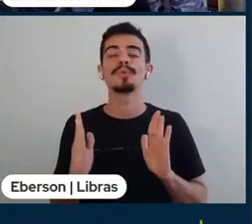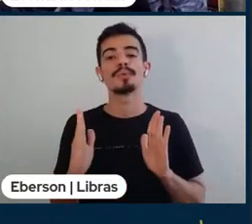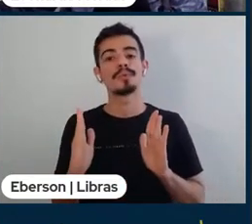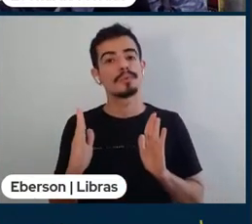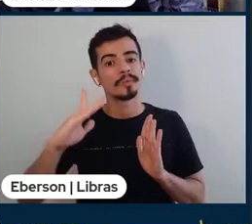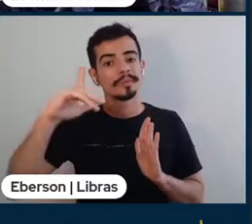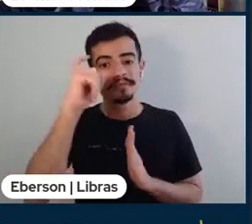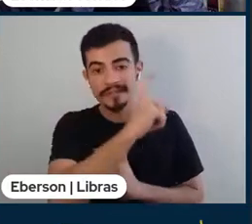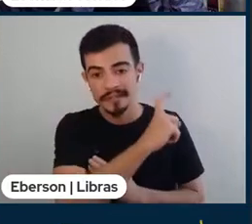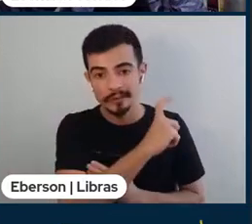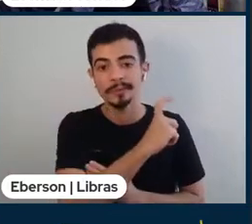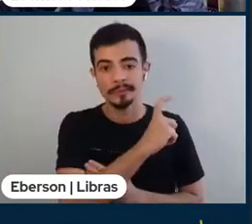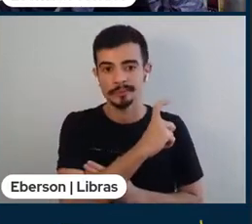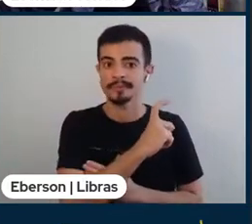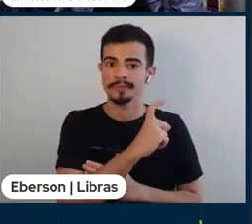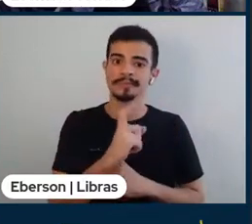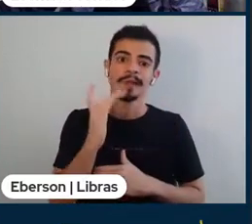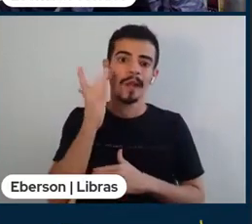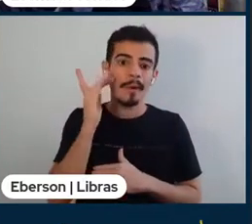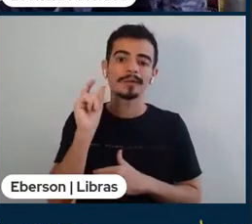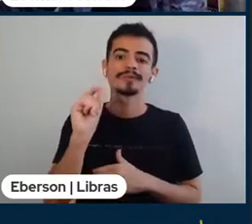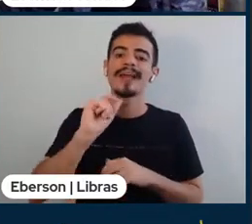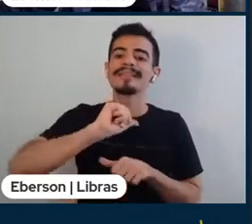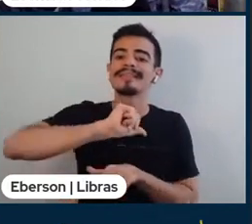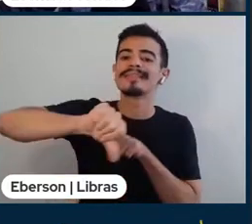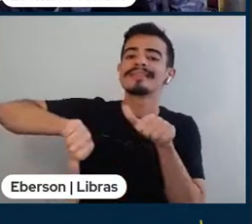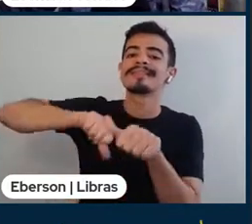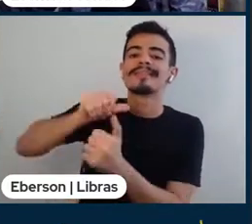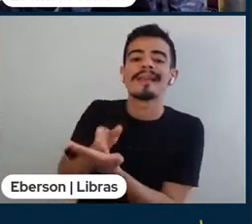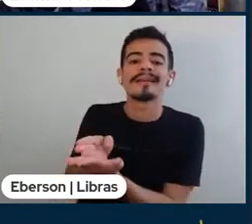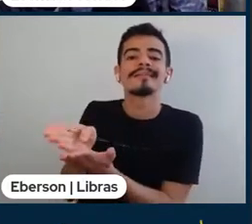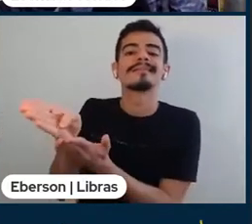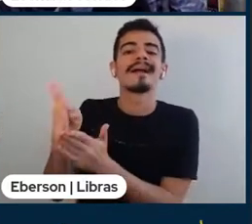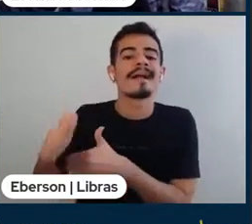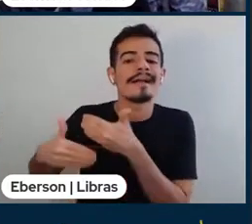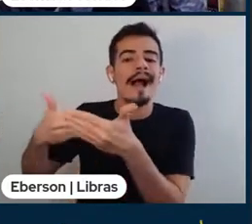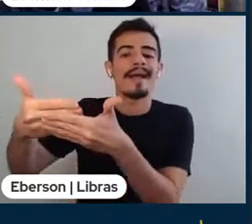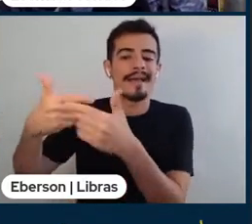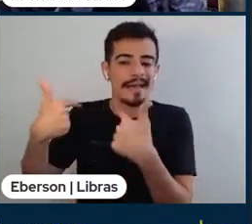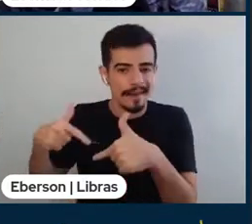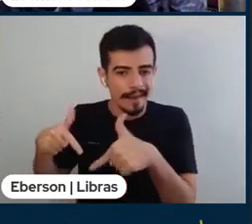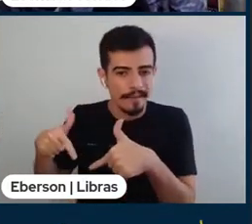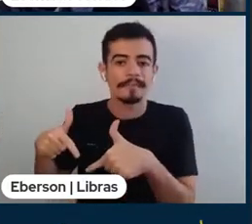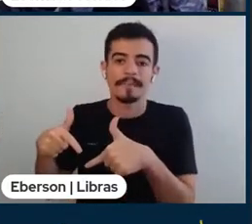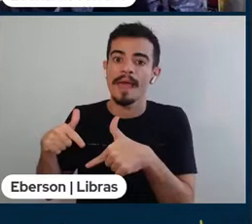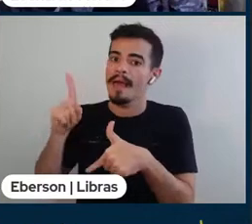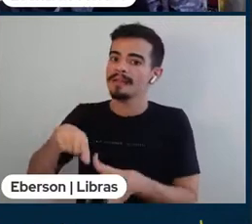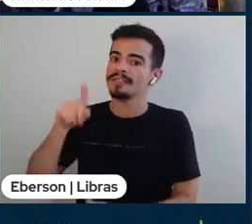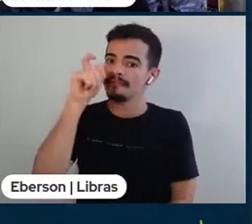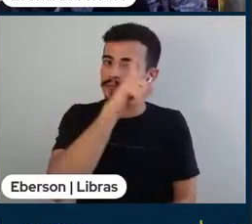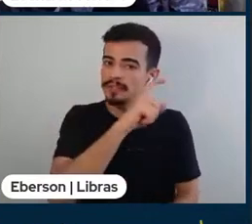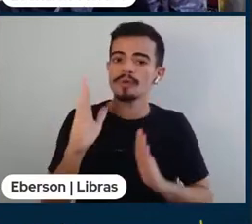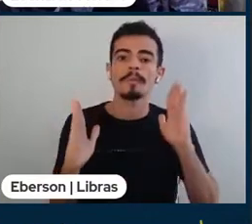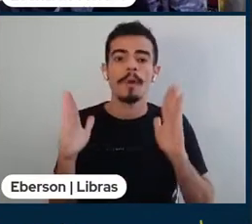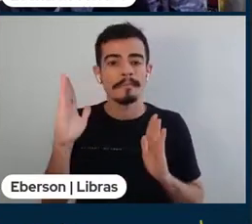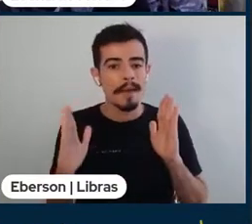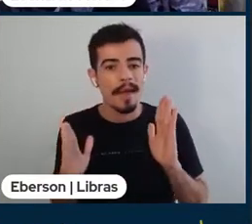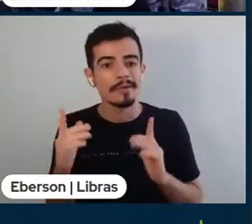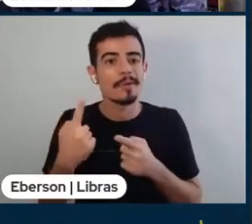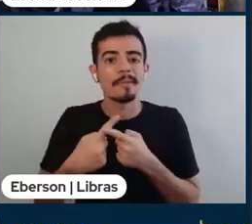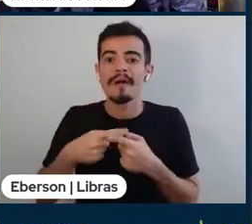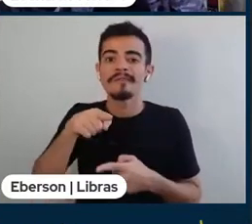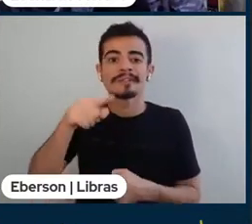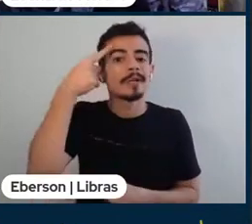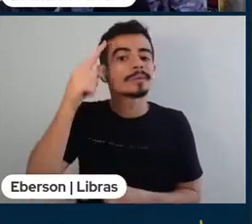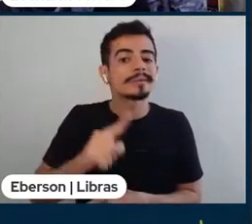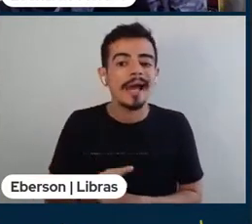difícil. Eu acho que para todo mundo, migração de carreira, e aqui a gente vai falar um pouco sobre isso, é um momento muito difícil, muito incerto, que você não sabe se você